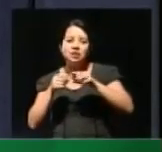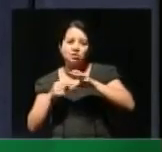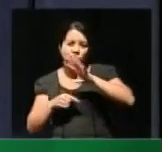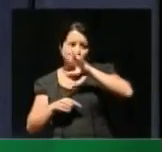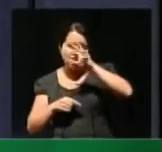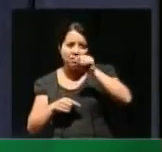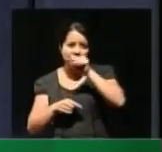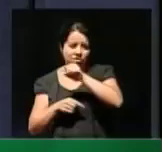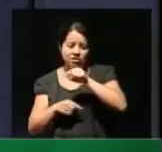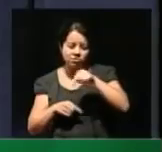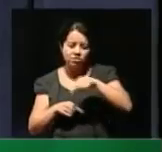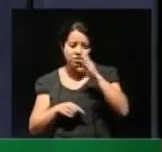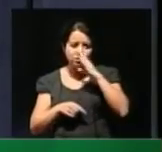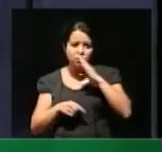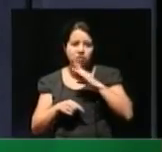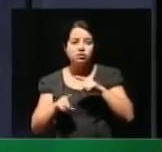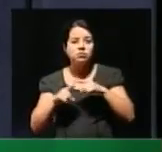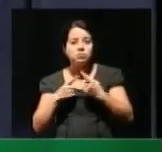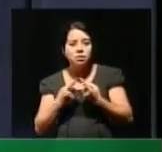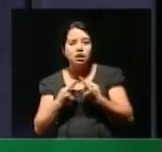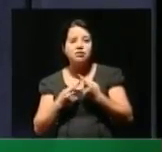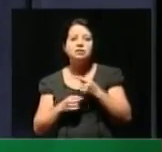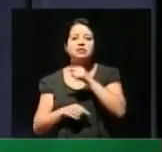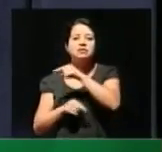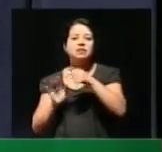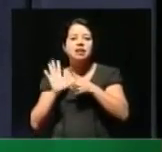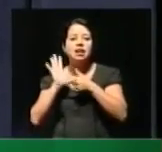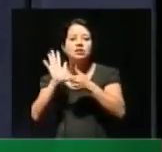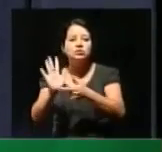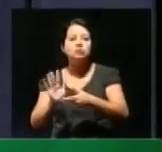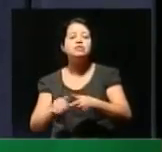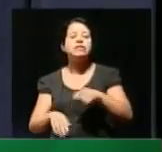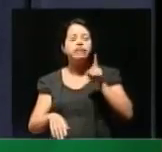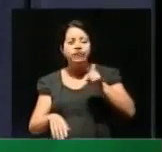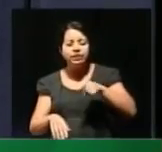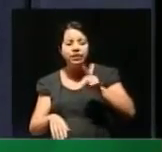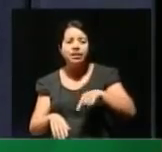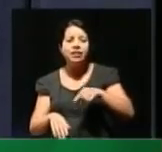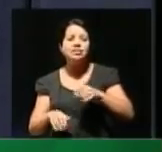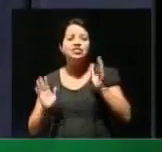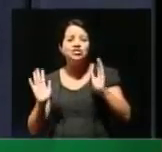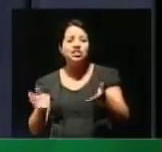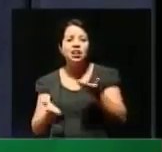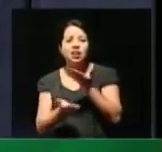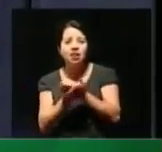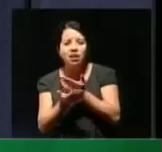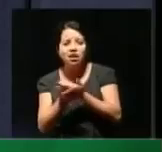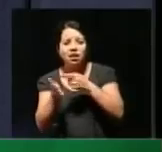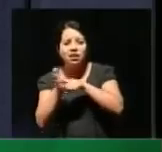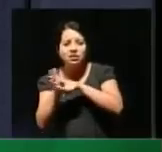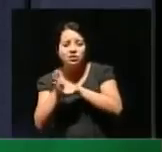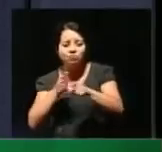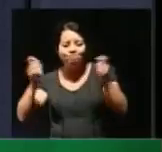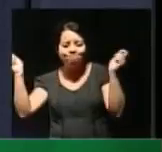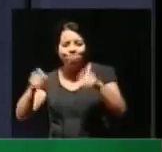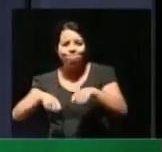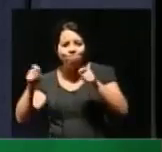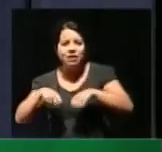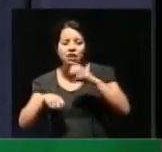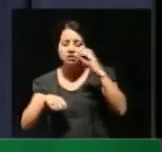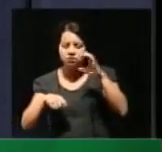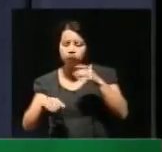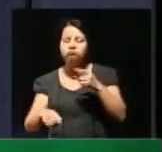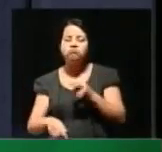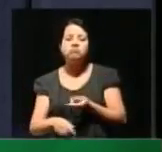Essas intervenções, elas têm comprovação científica que elas funcionam. E que, se elas forem dada cobertura,